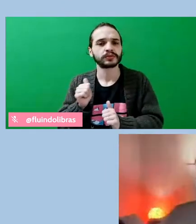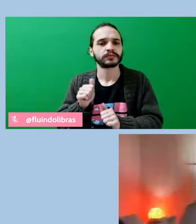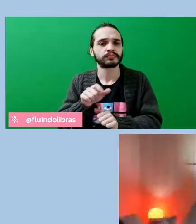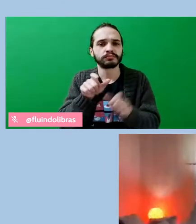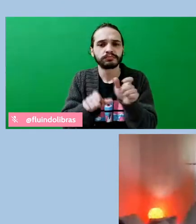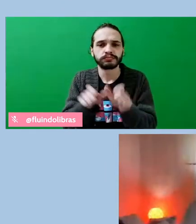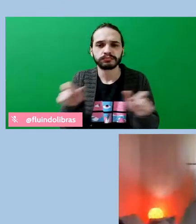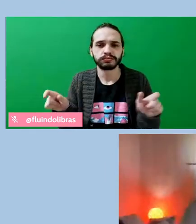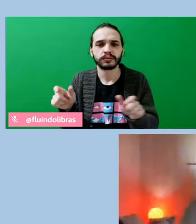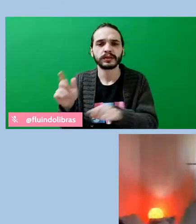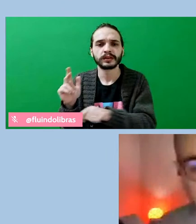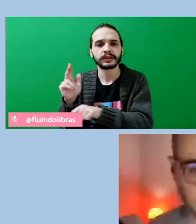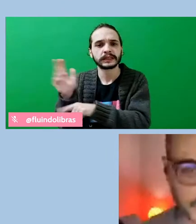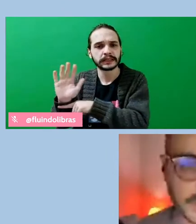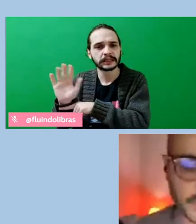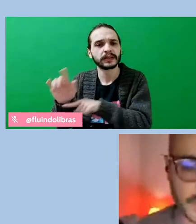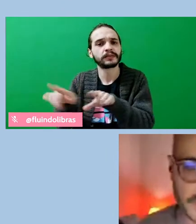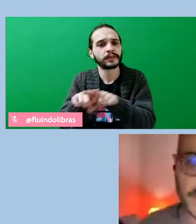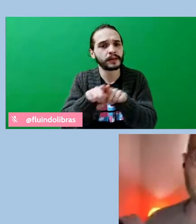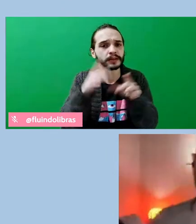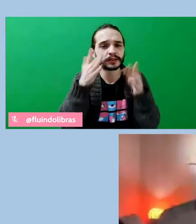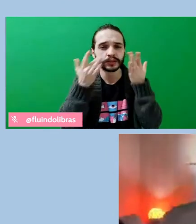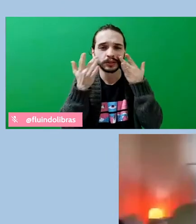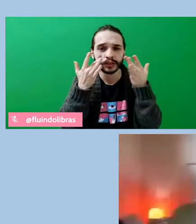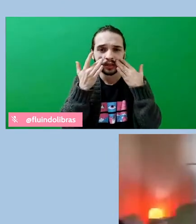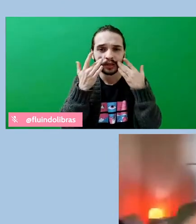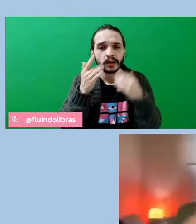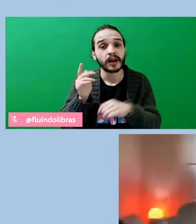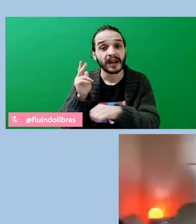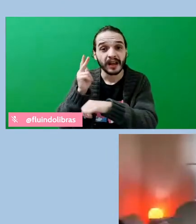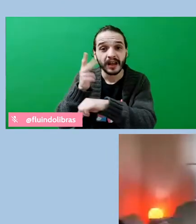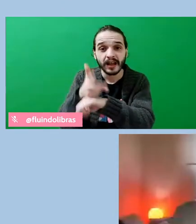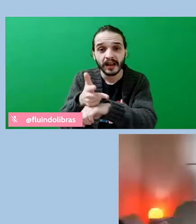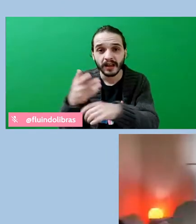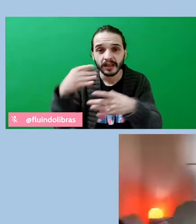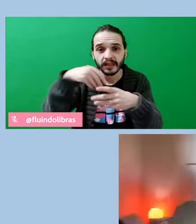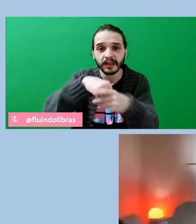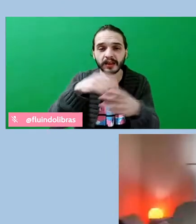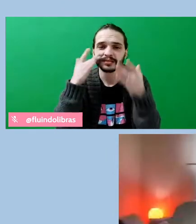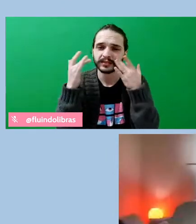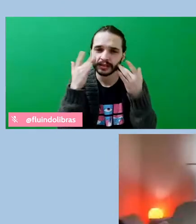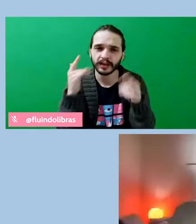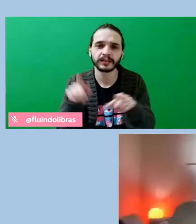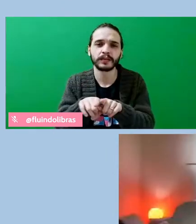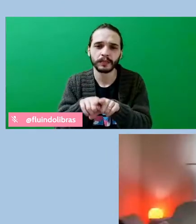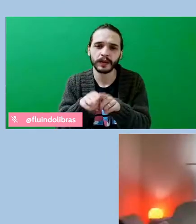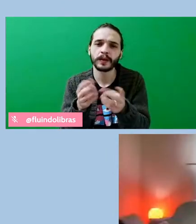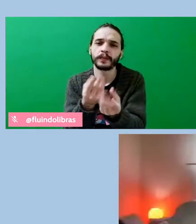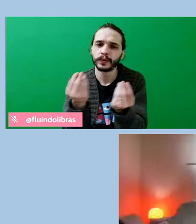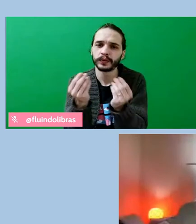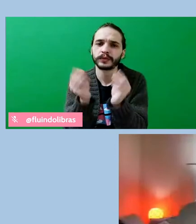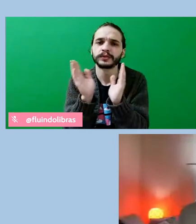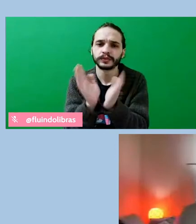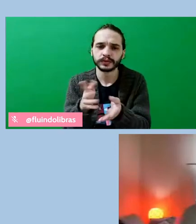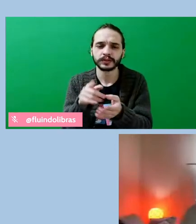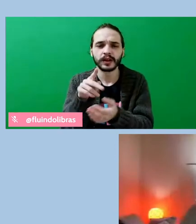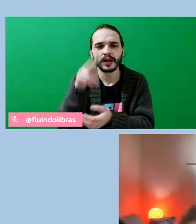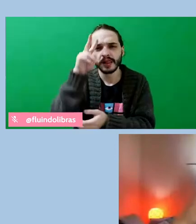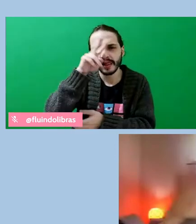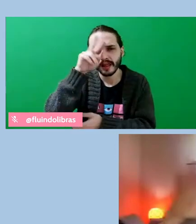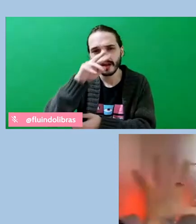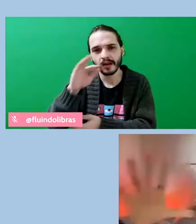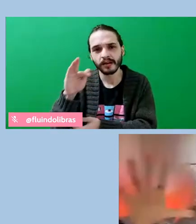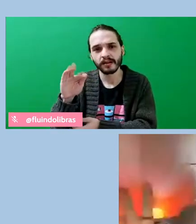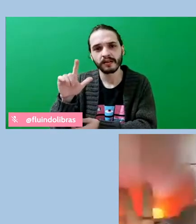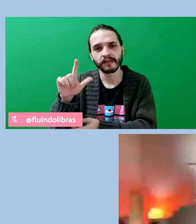teatro, um cara que leva a câmera para o teatro muitas vezes, né? A gente estava lembrando o próprio Flauta Mágica dele,